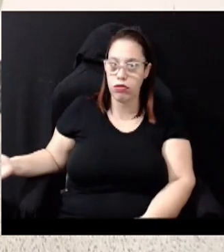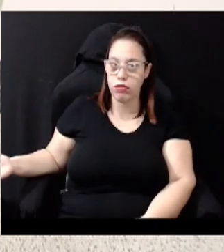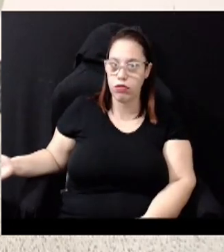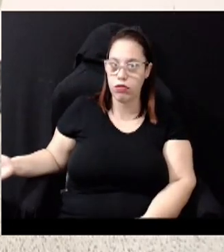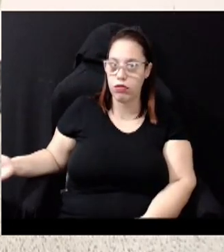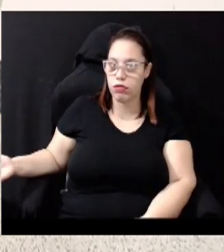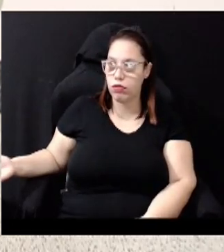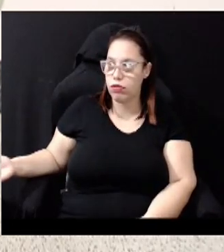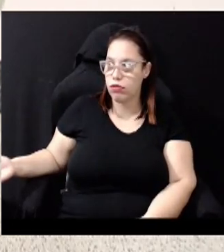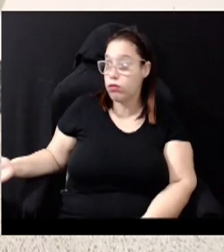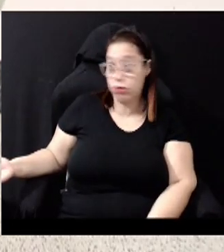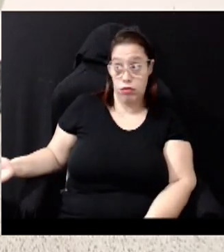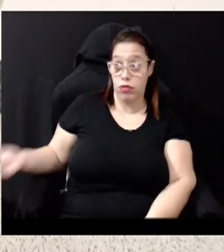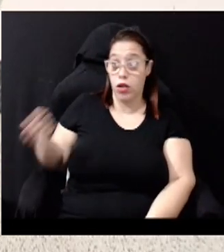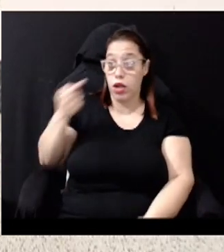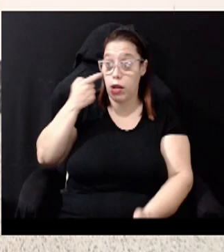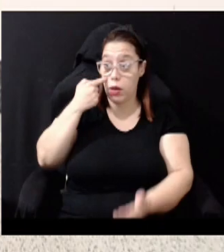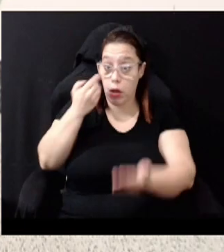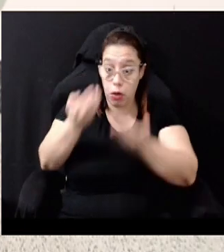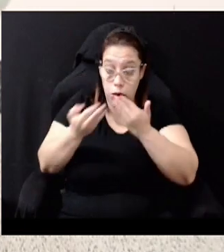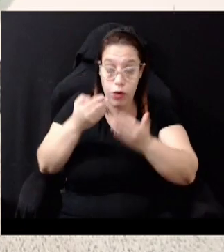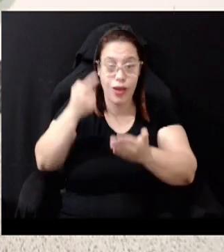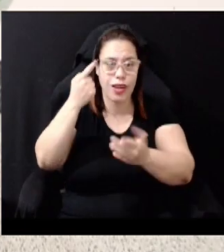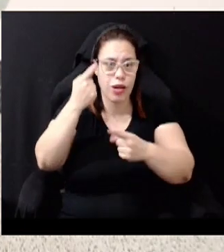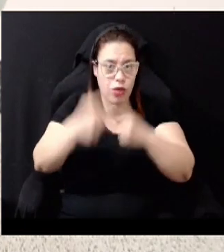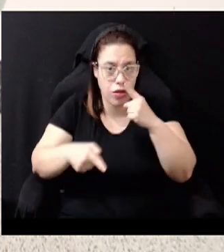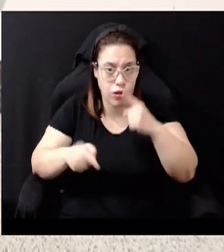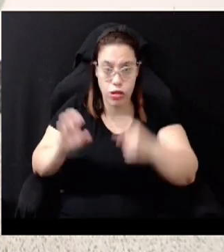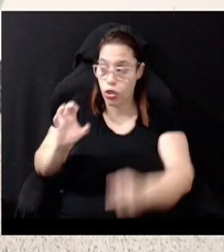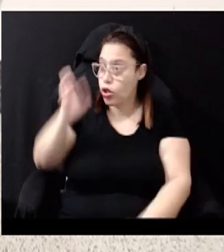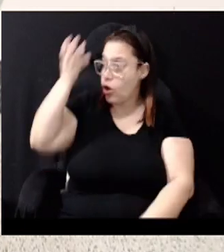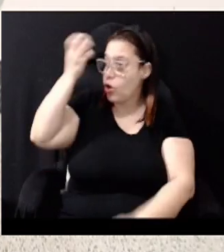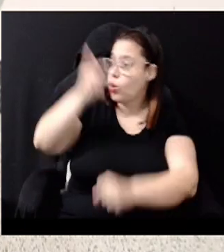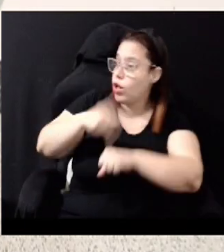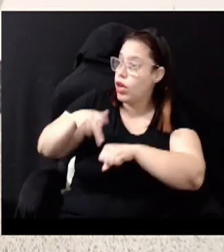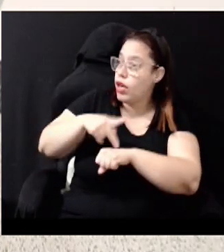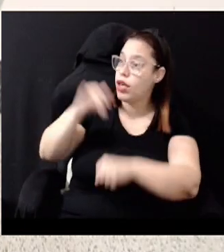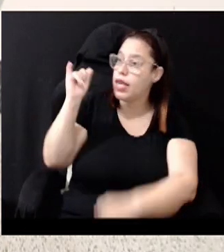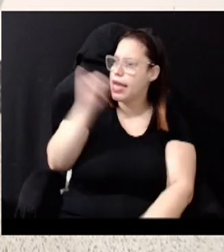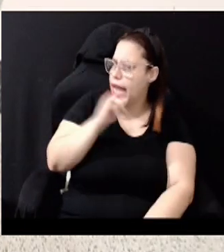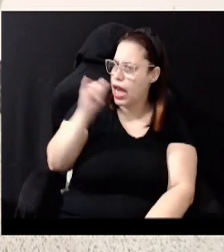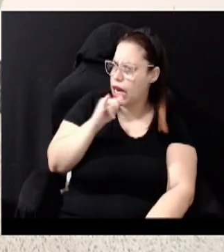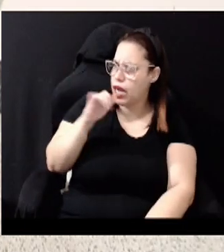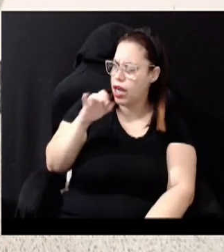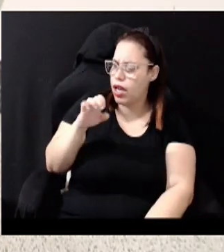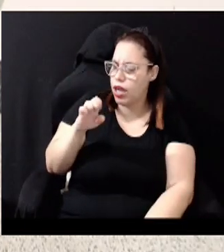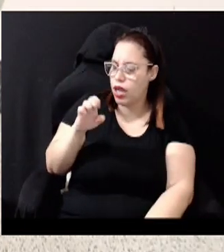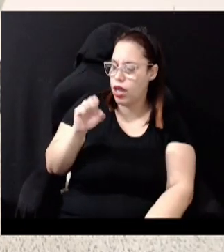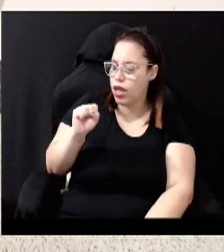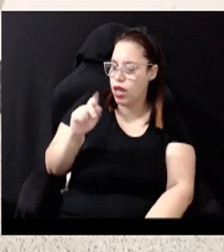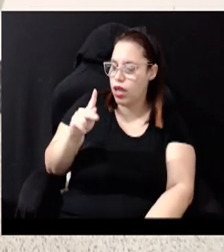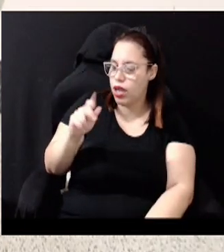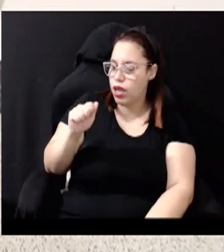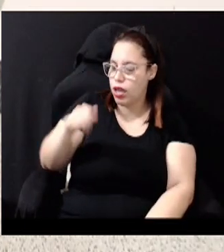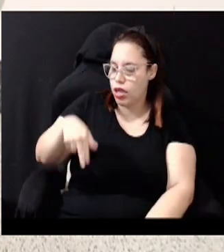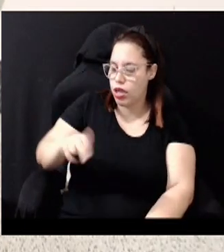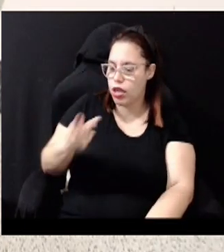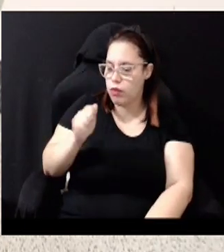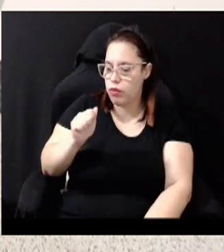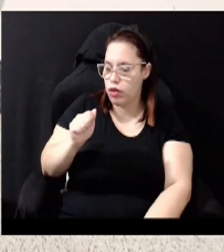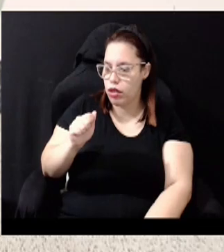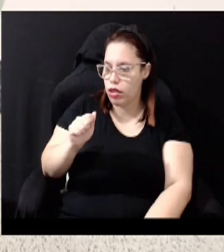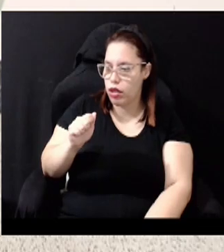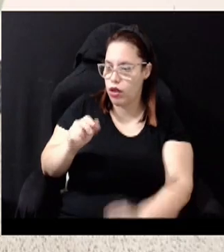no olho. E essa proibição já acontece em países como Itália, né, Espanha, Holanda, enfim, França,